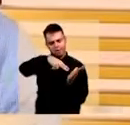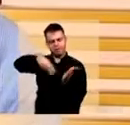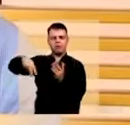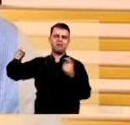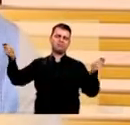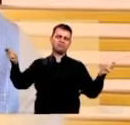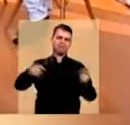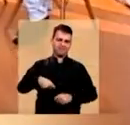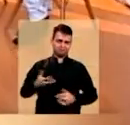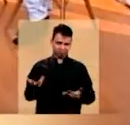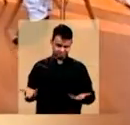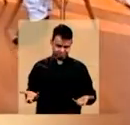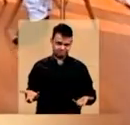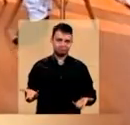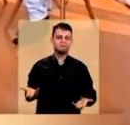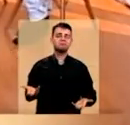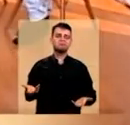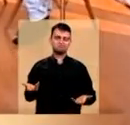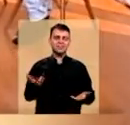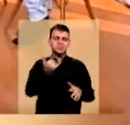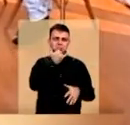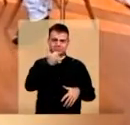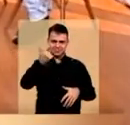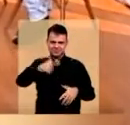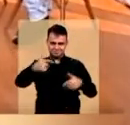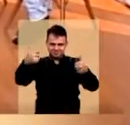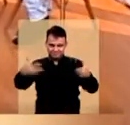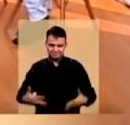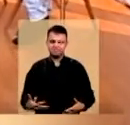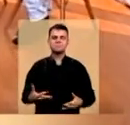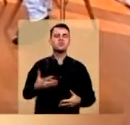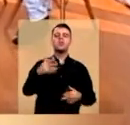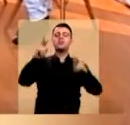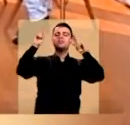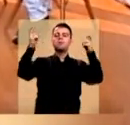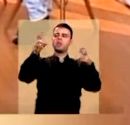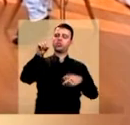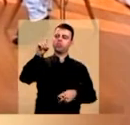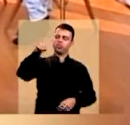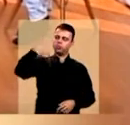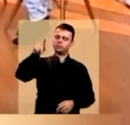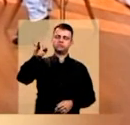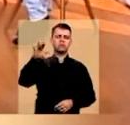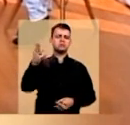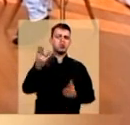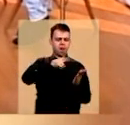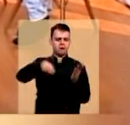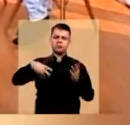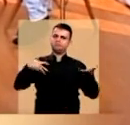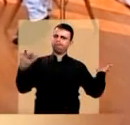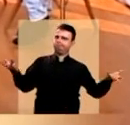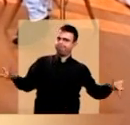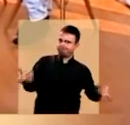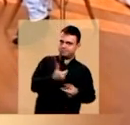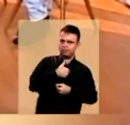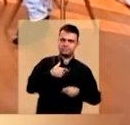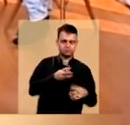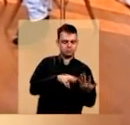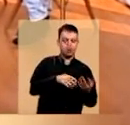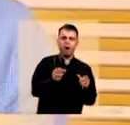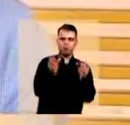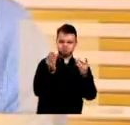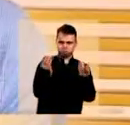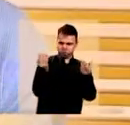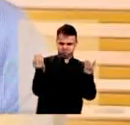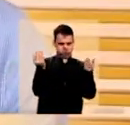né? Mas é interessante você ter por exemplo, o Dom Quixote, que é uma história magnífica. Se você pega o livro,